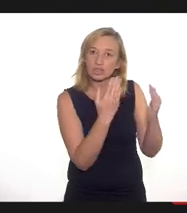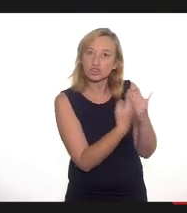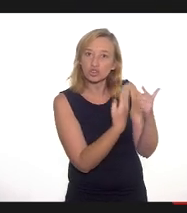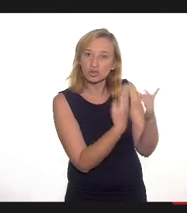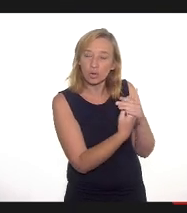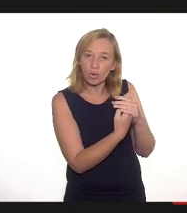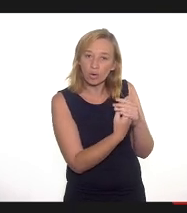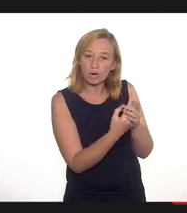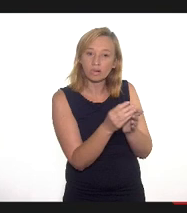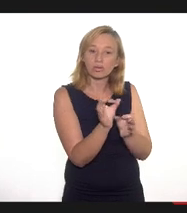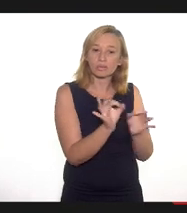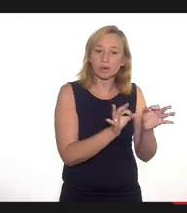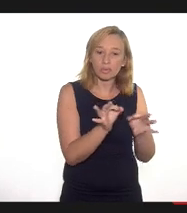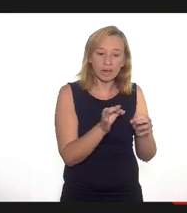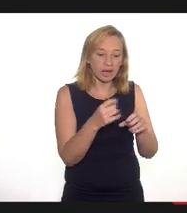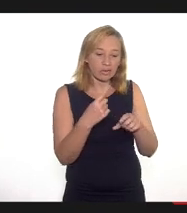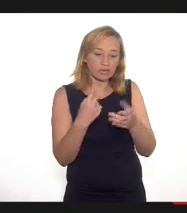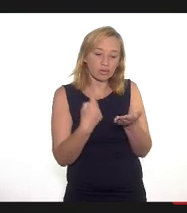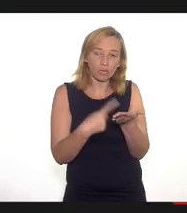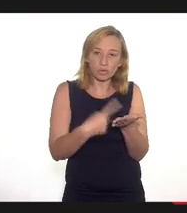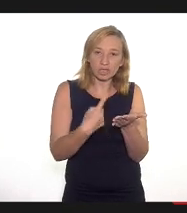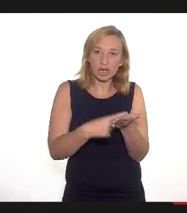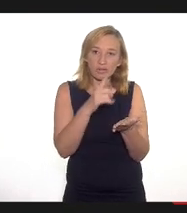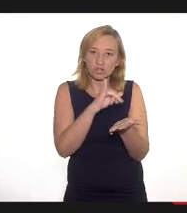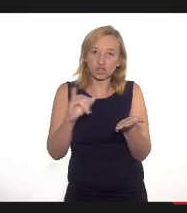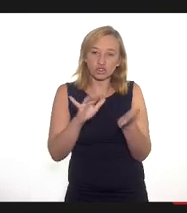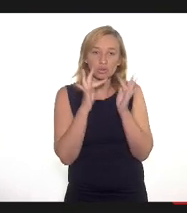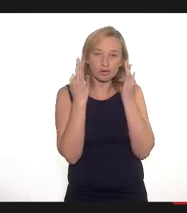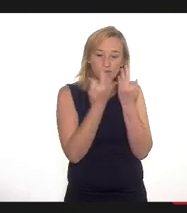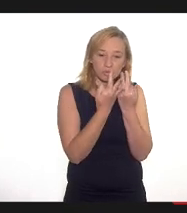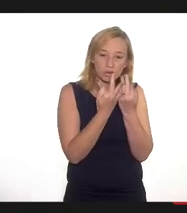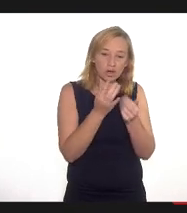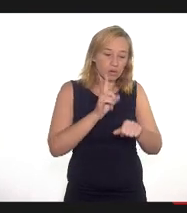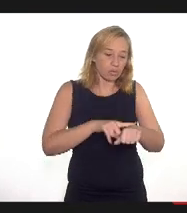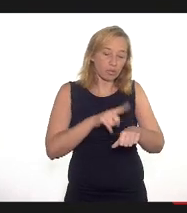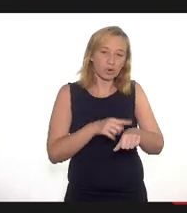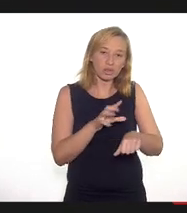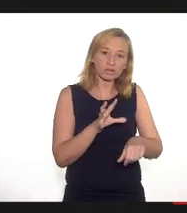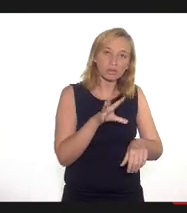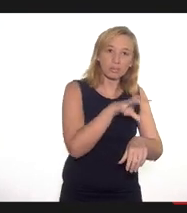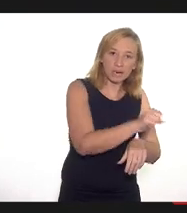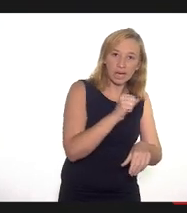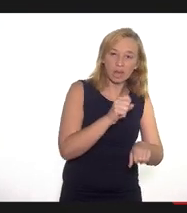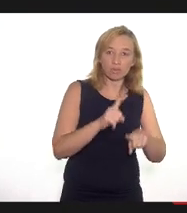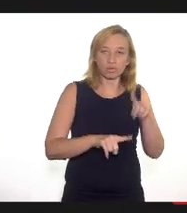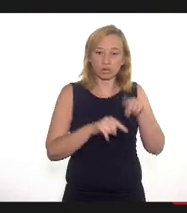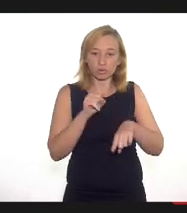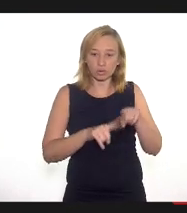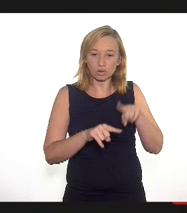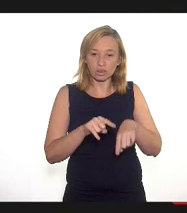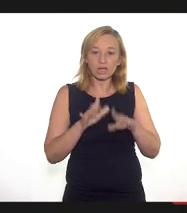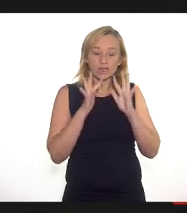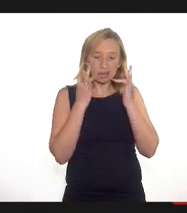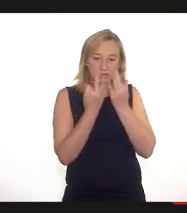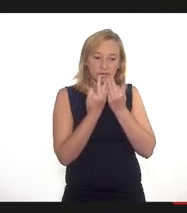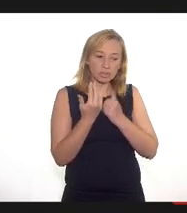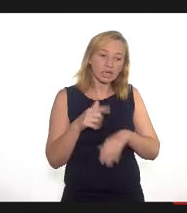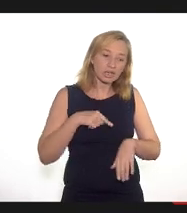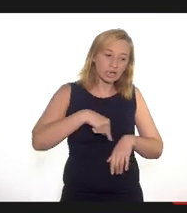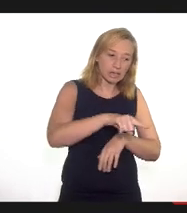unidades planejavam lá, junto com as famílias, né, o momento de retirar esse material e as famílias assim o